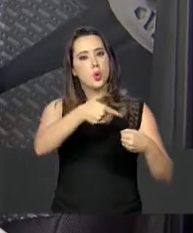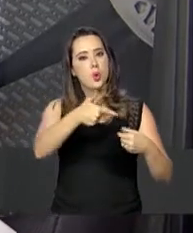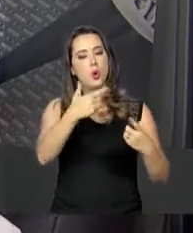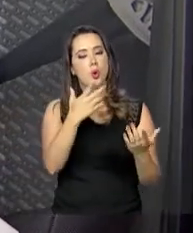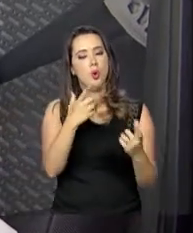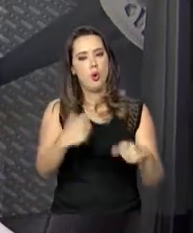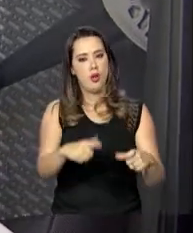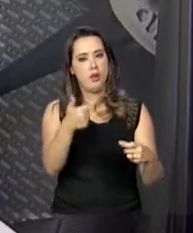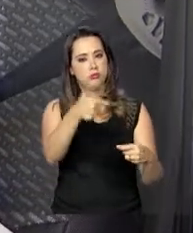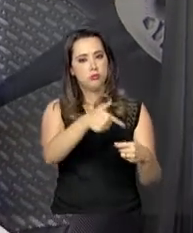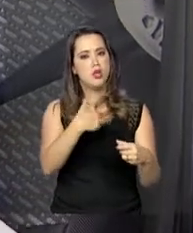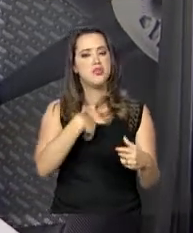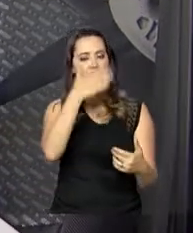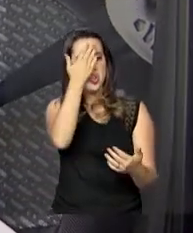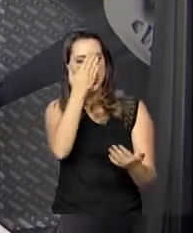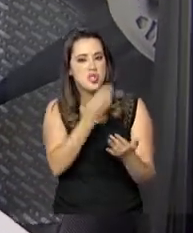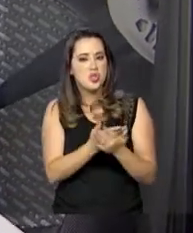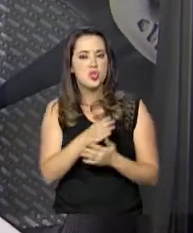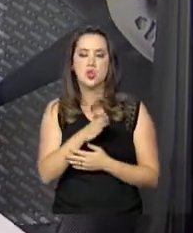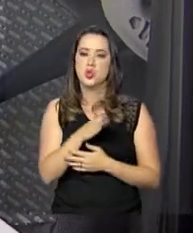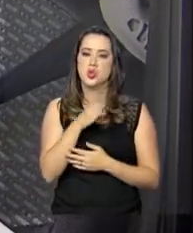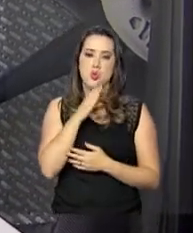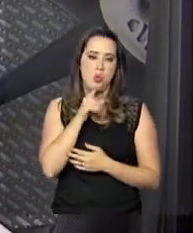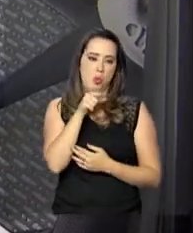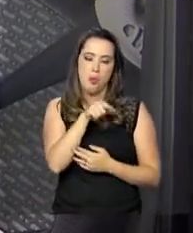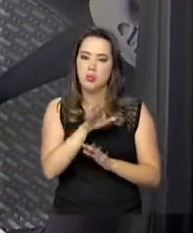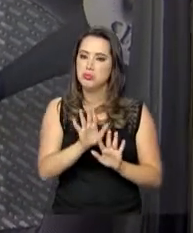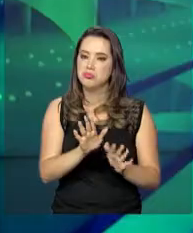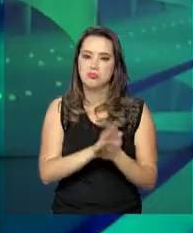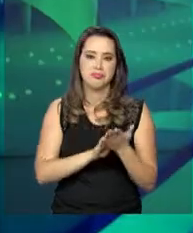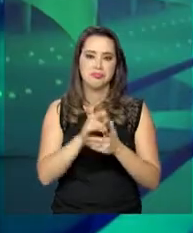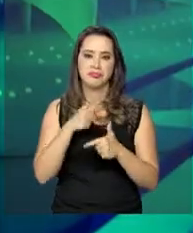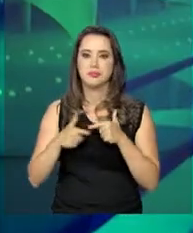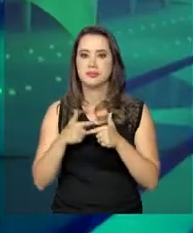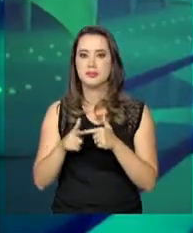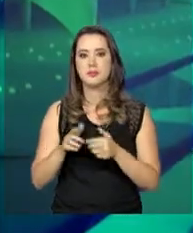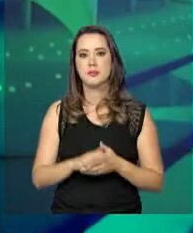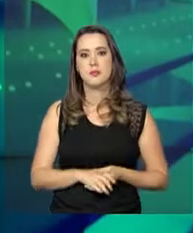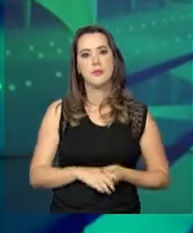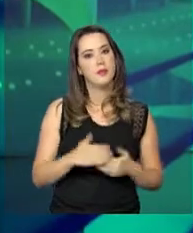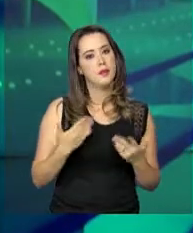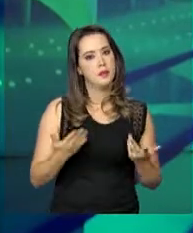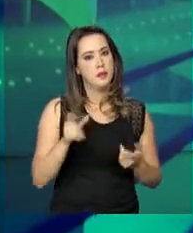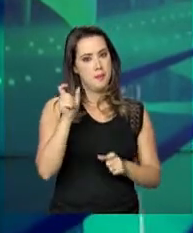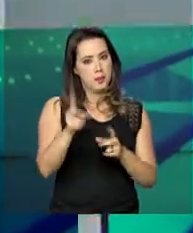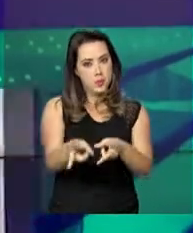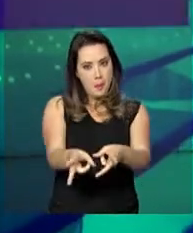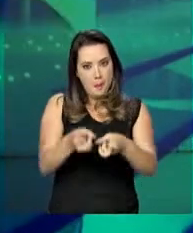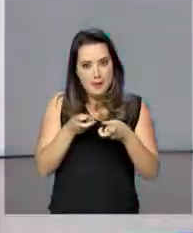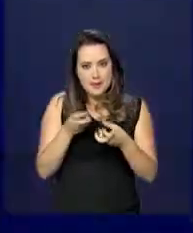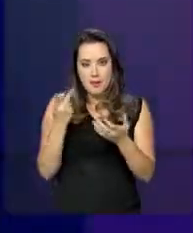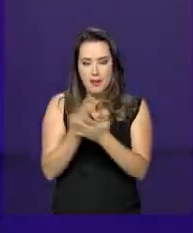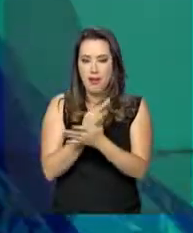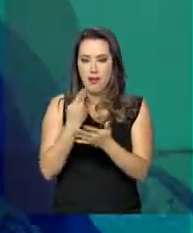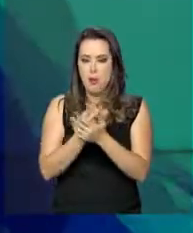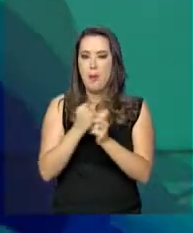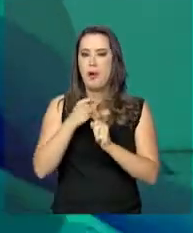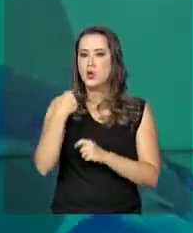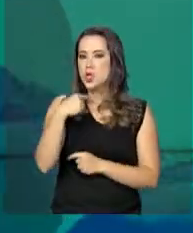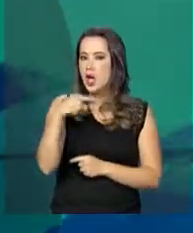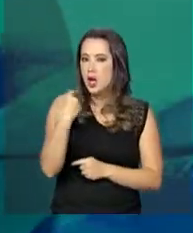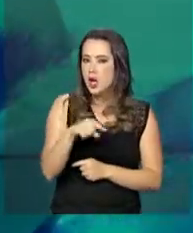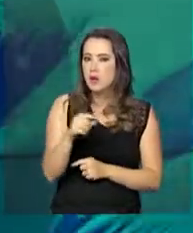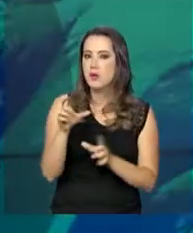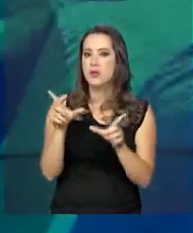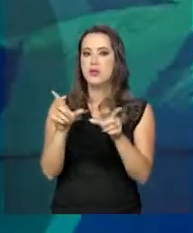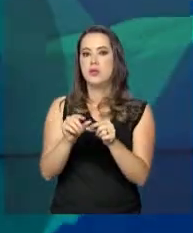e já tenho confiança. Aí eu nunca tive problema com isso. E olha, quem perceber irregularidades pode fazer uma